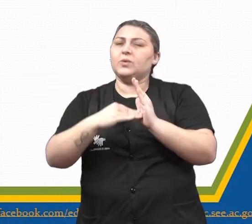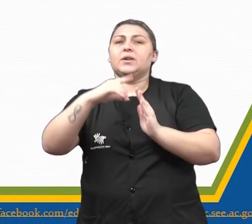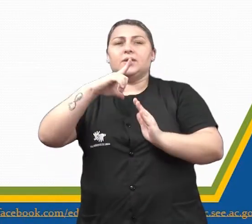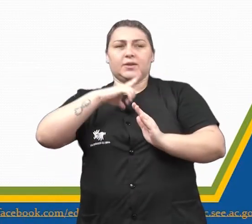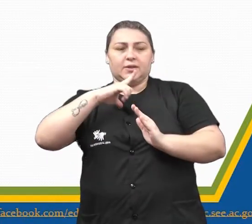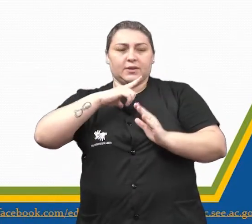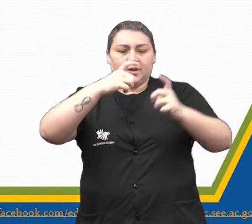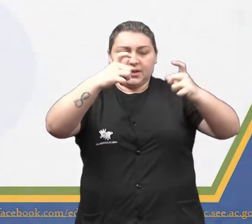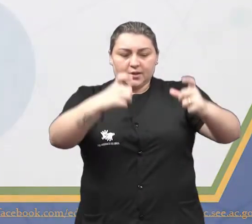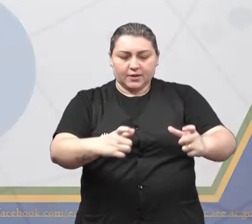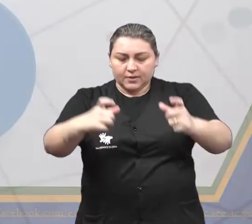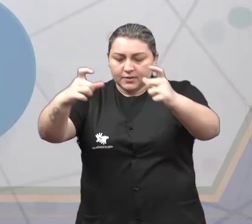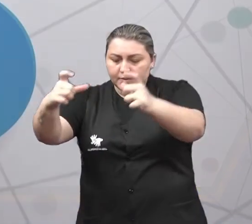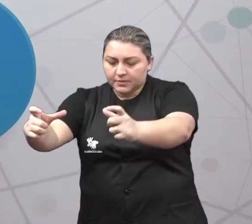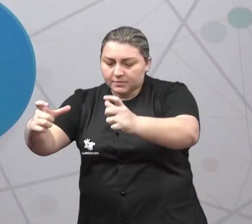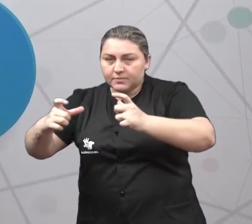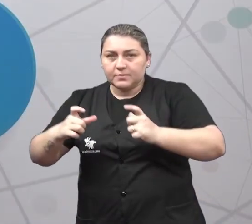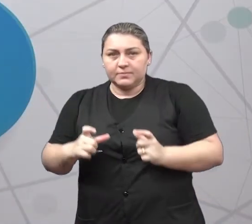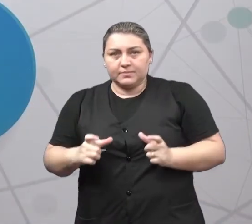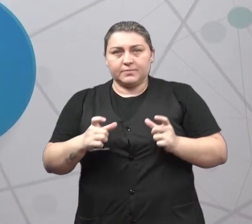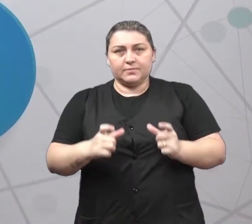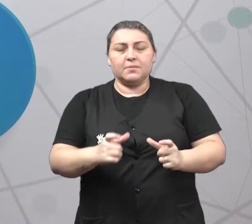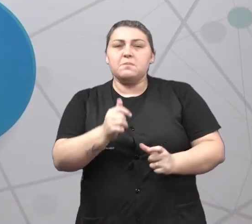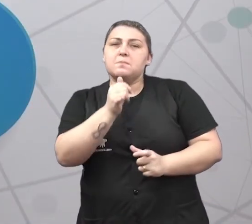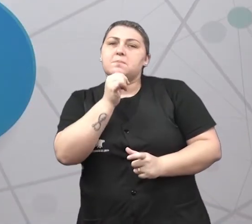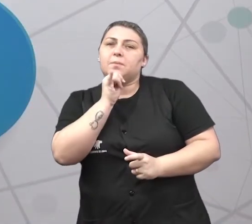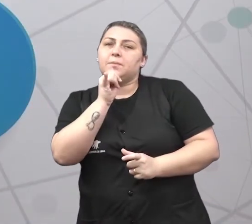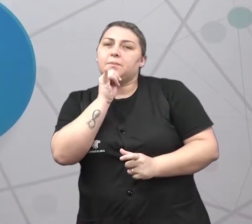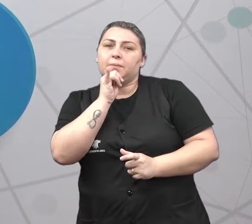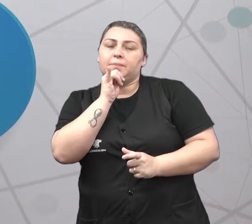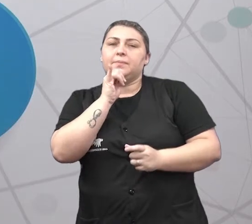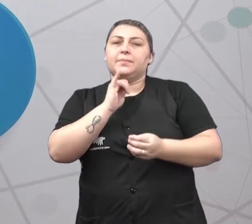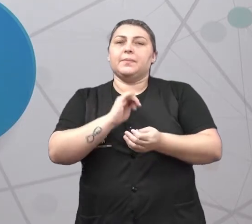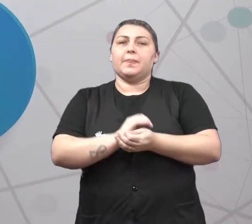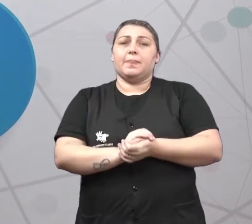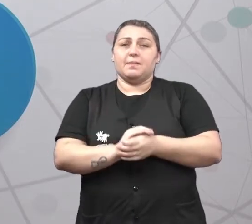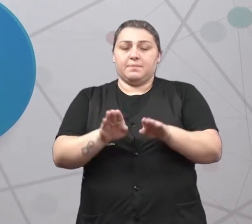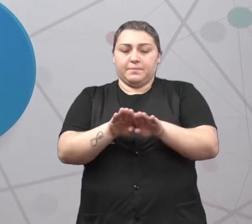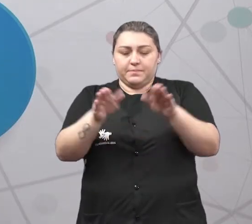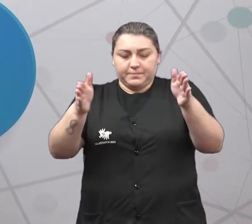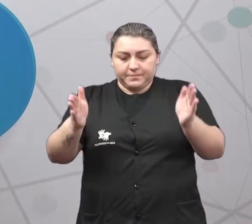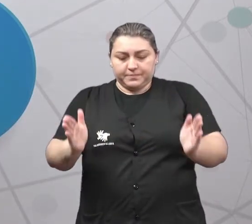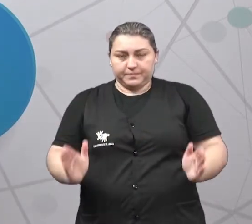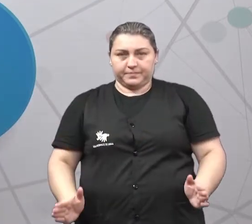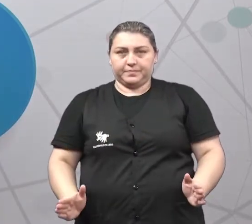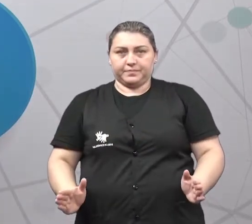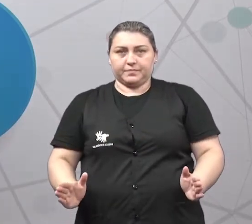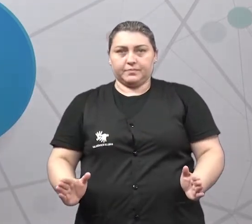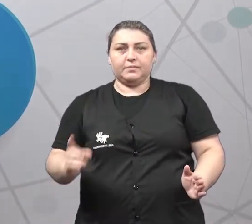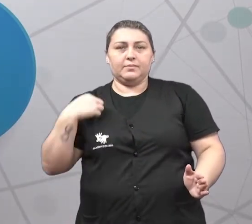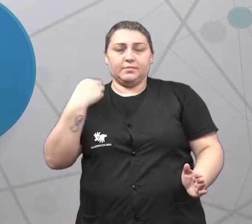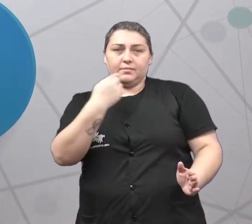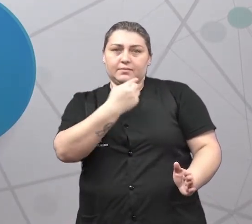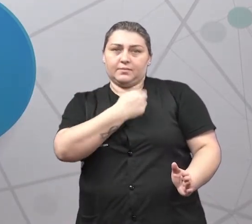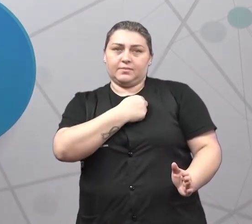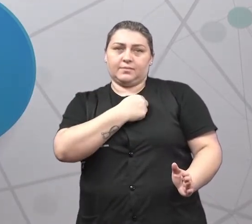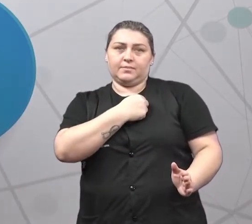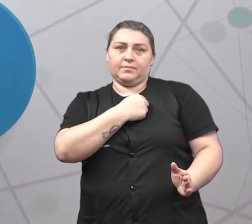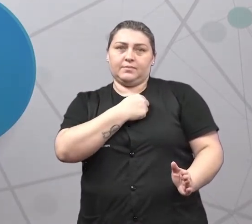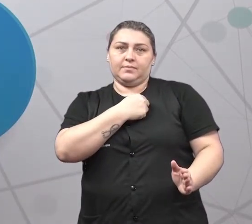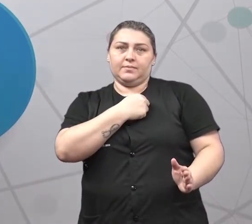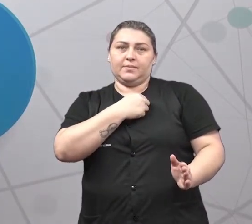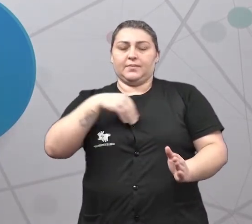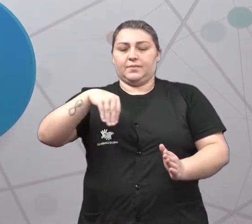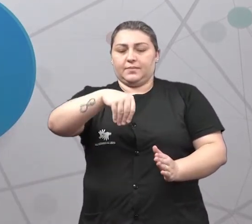tem lugar ocupa um lugar em um espaço. Por exemplo, nessa mesa aqui nós temos o pacote